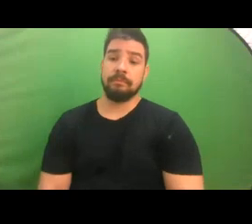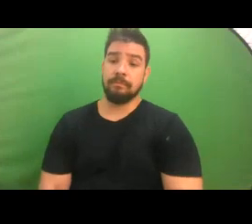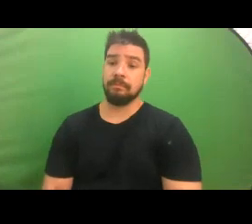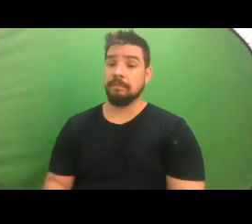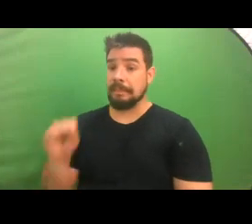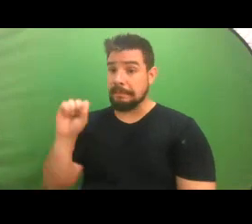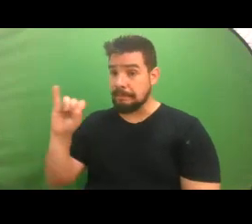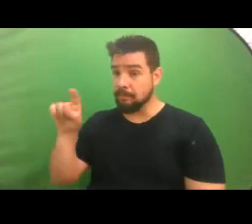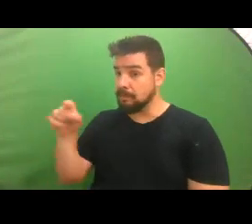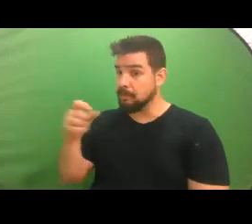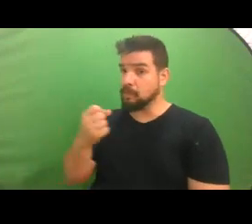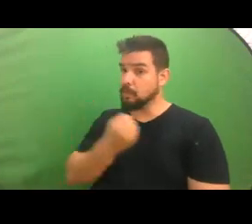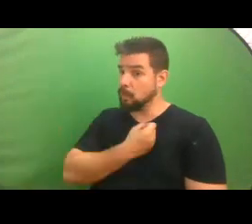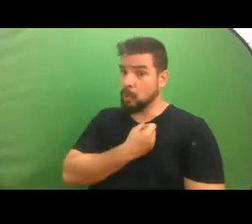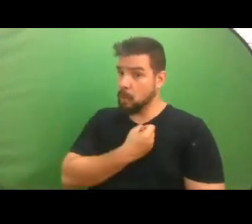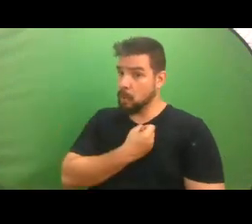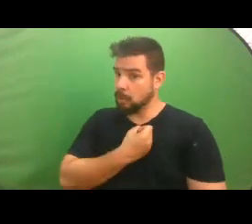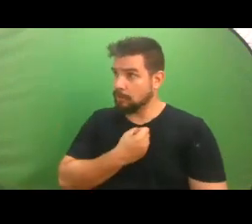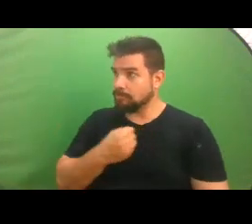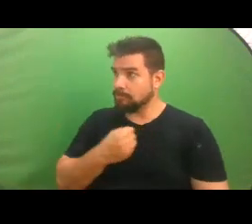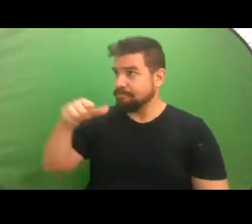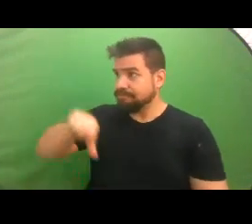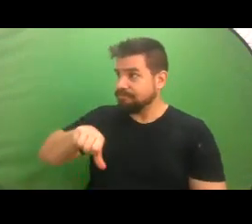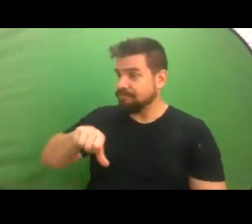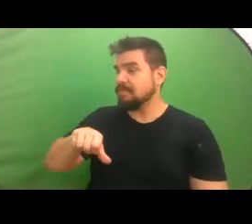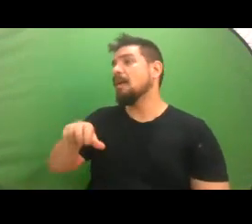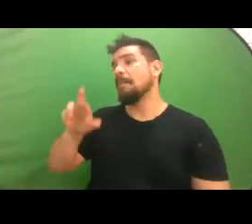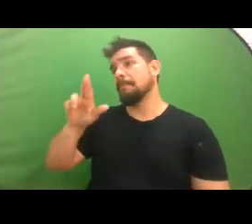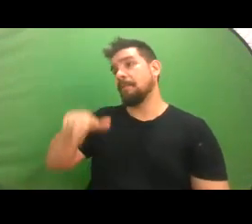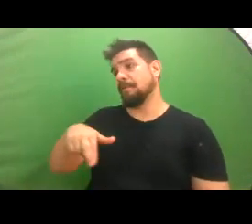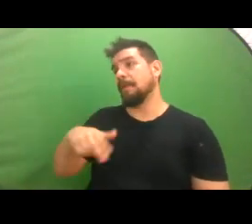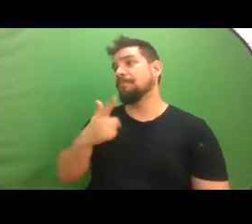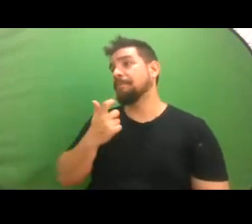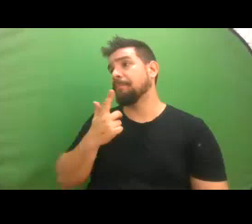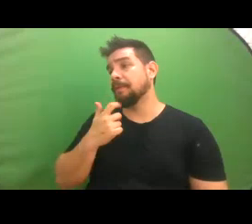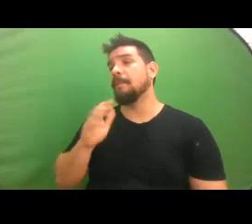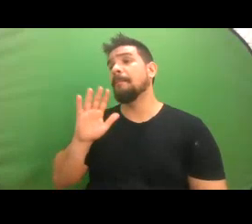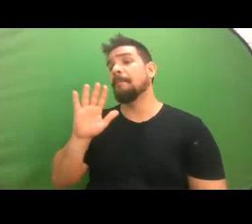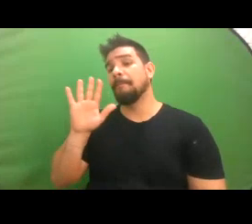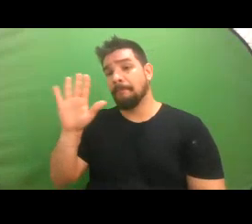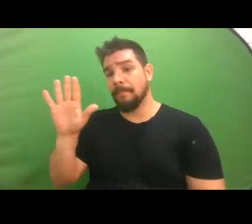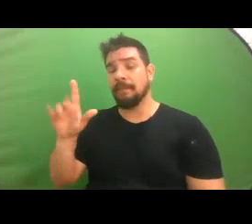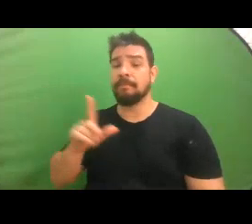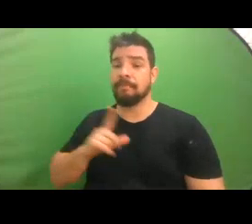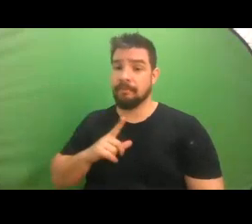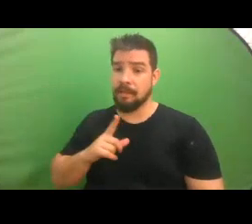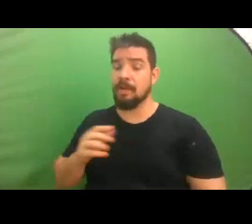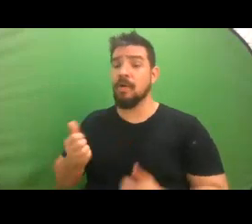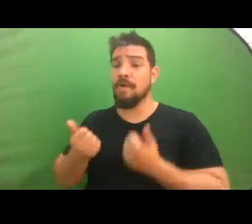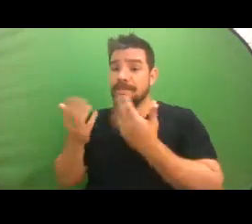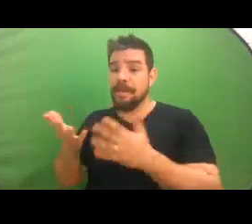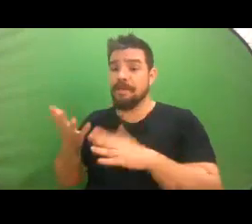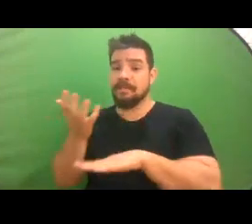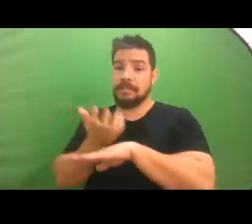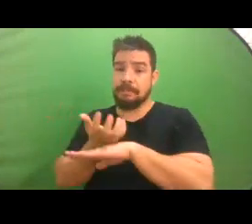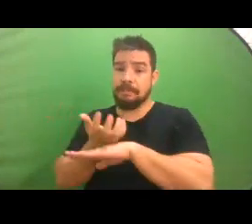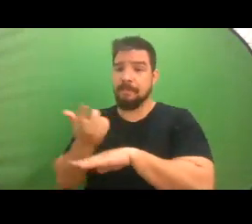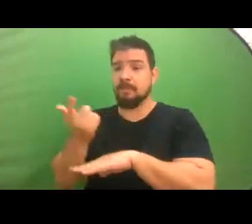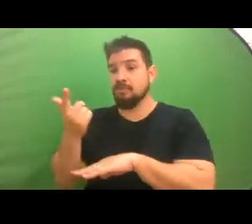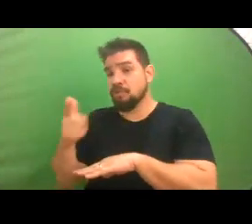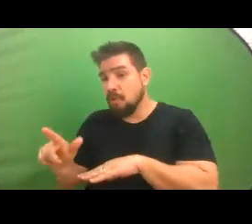teve nota para passar, você está reprovado. No entanto, nós abrimos a reoferta para os alunos, e